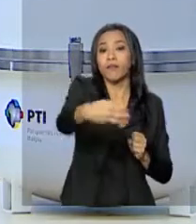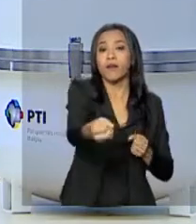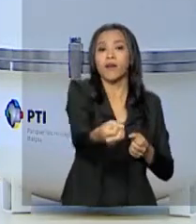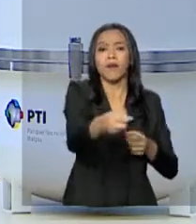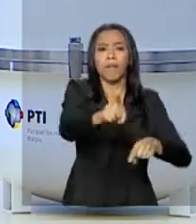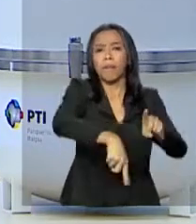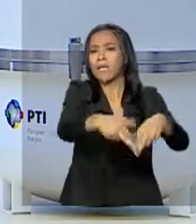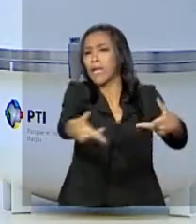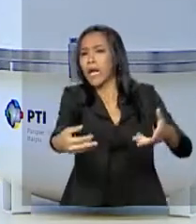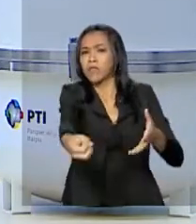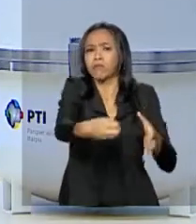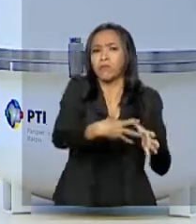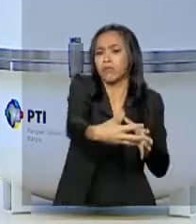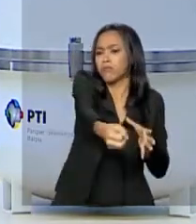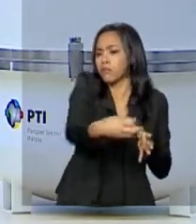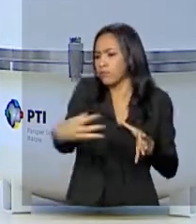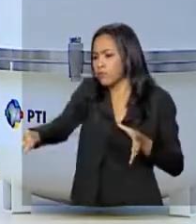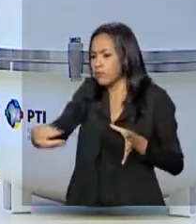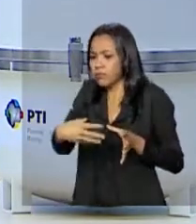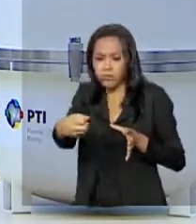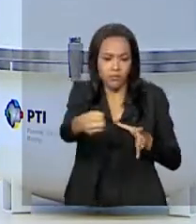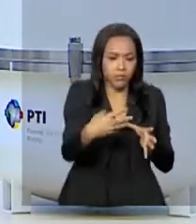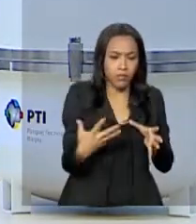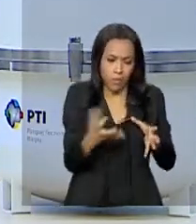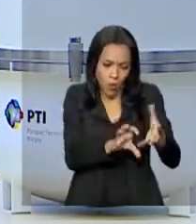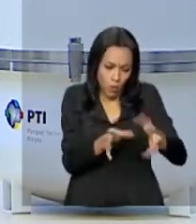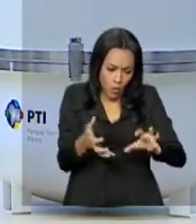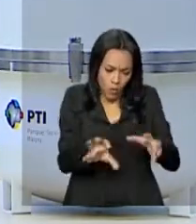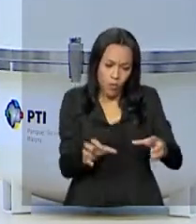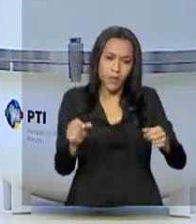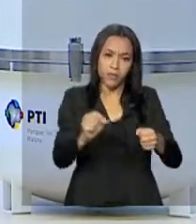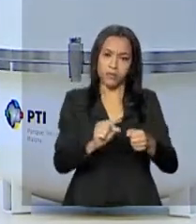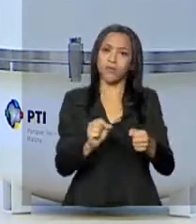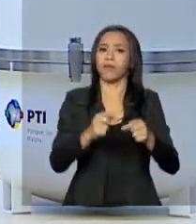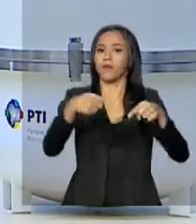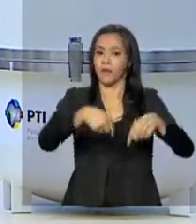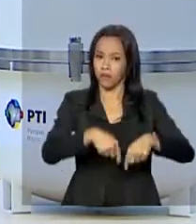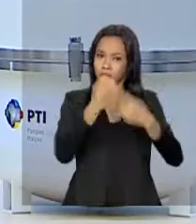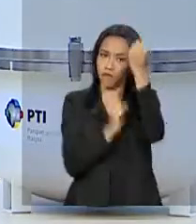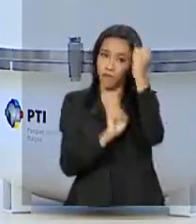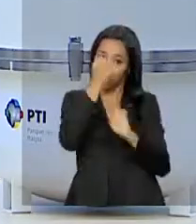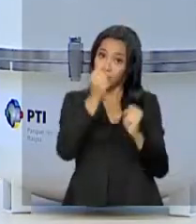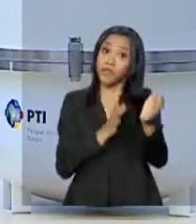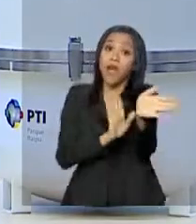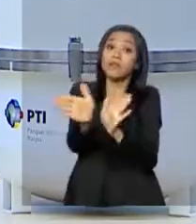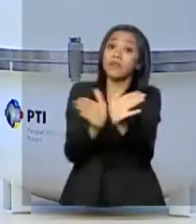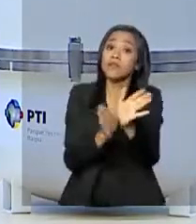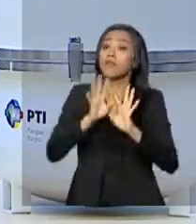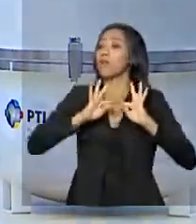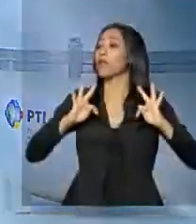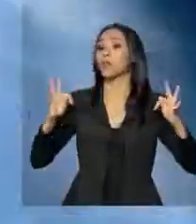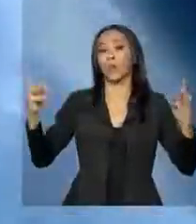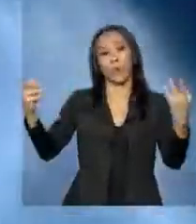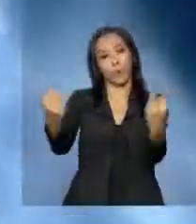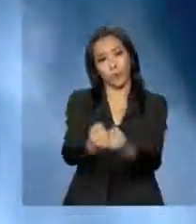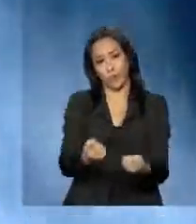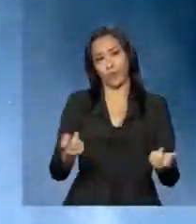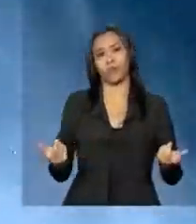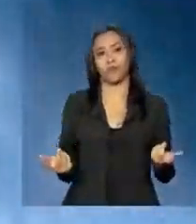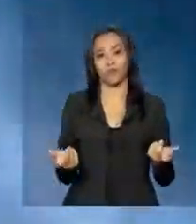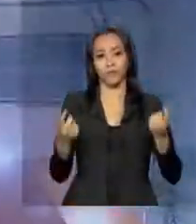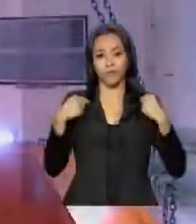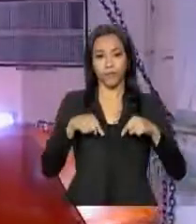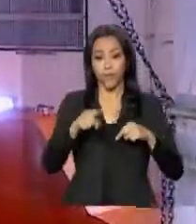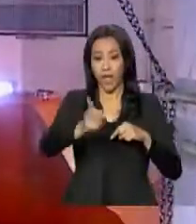termos nacionalização deste produto, de maneira que ele seja acessível para toda a população. E a força